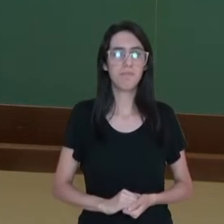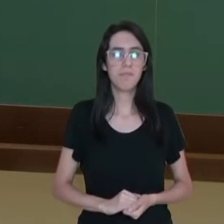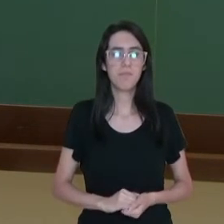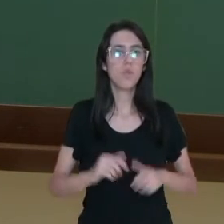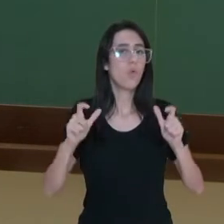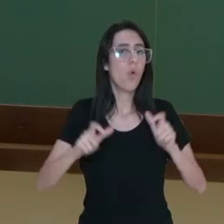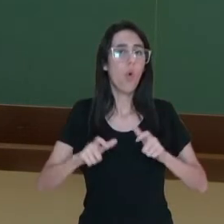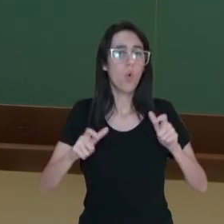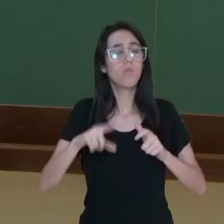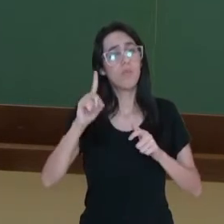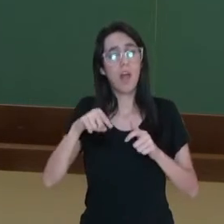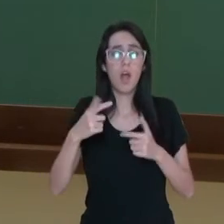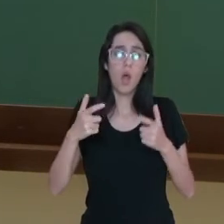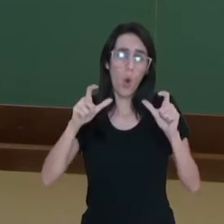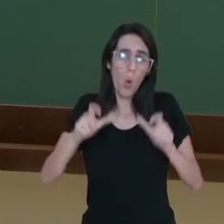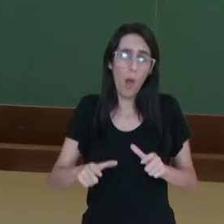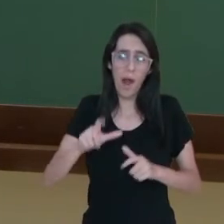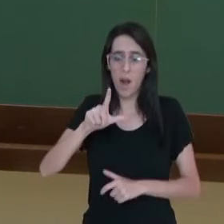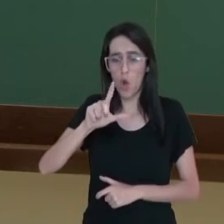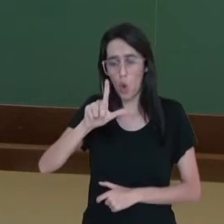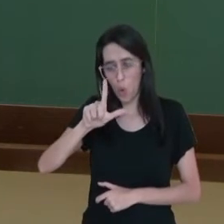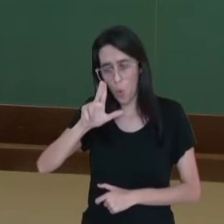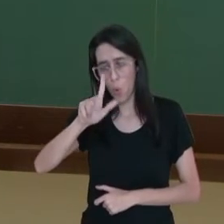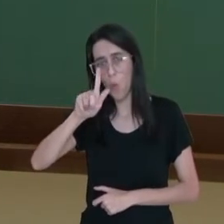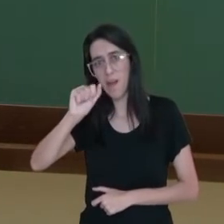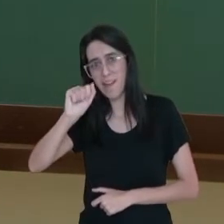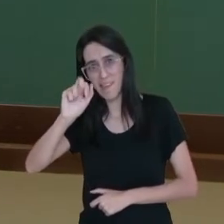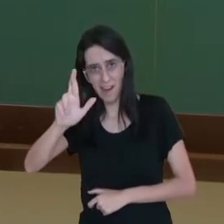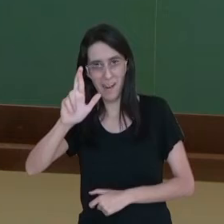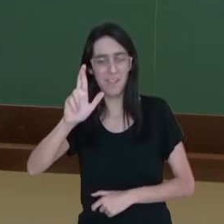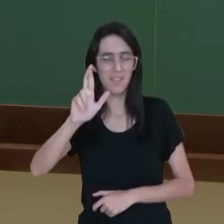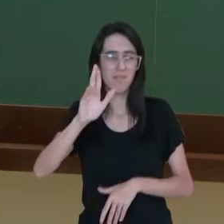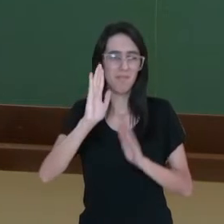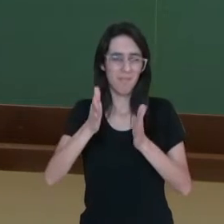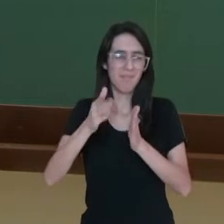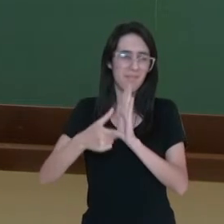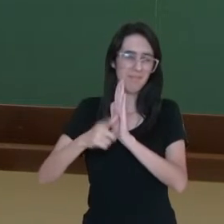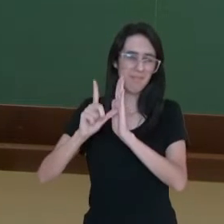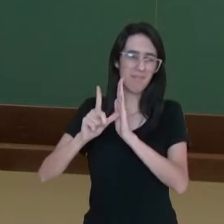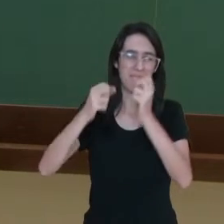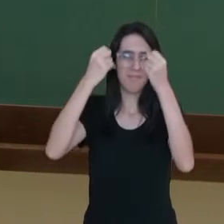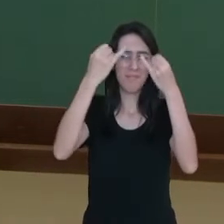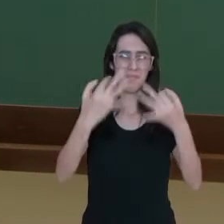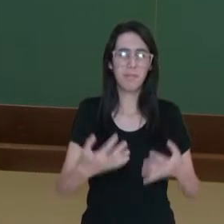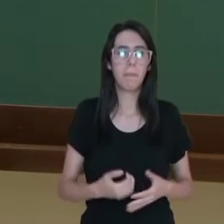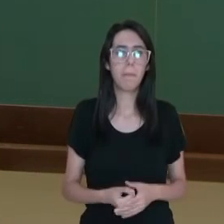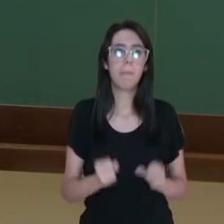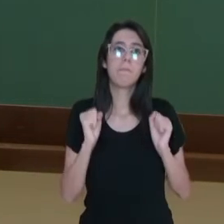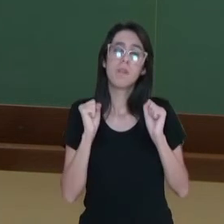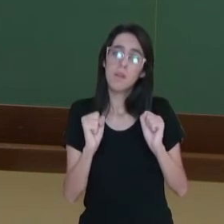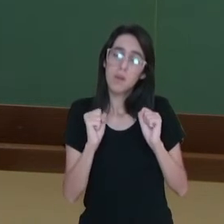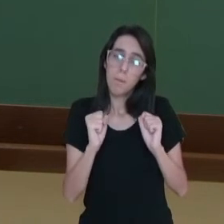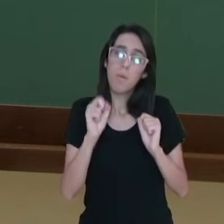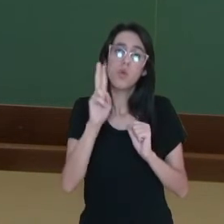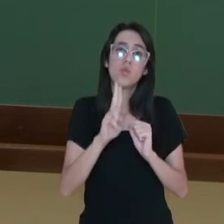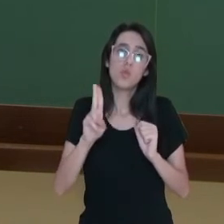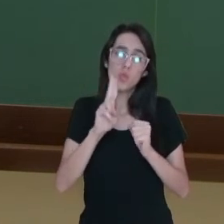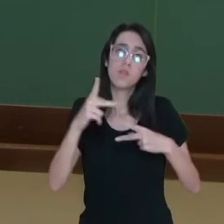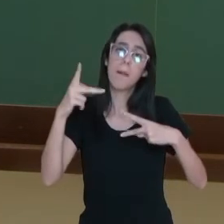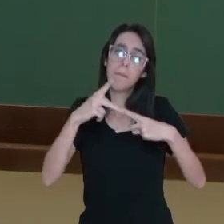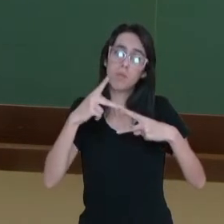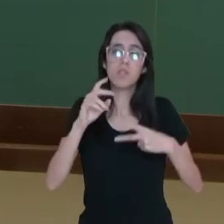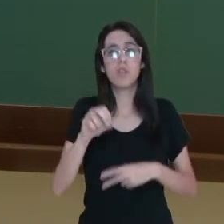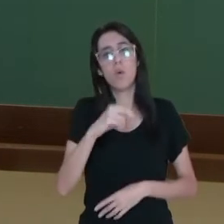sempre se refere ao lugar, como a gente acabou de analisar no exercício anterior. Pode ser usado com preposição